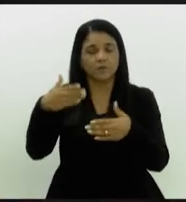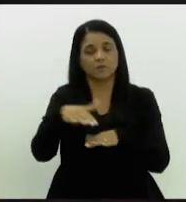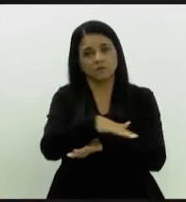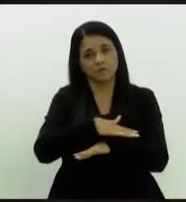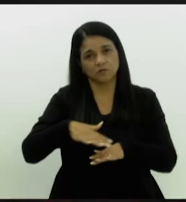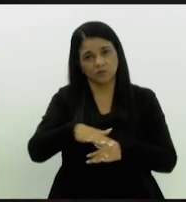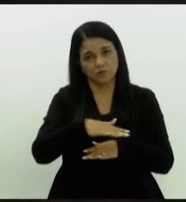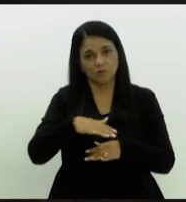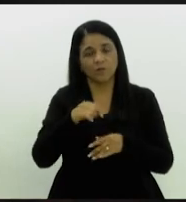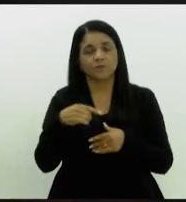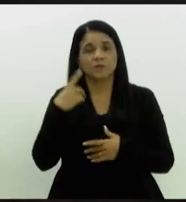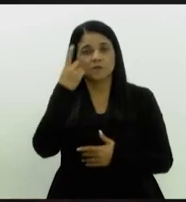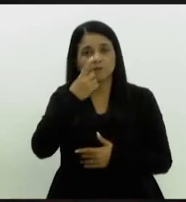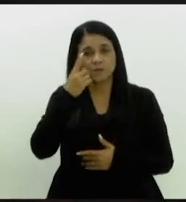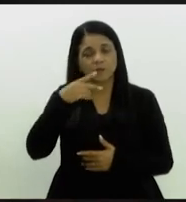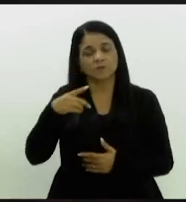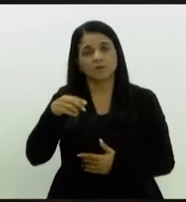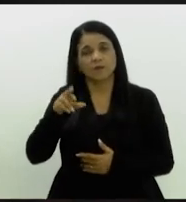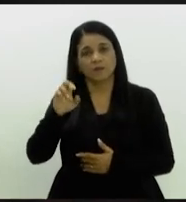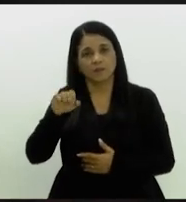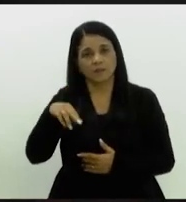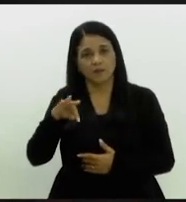Regional, deputado Renato Machado.